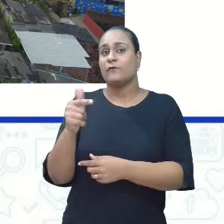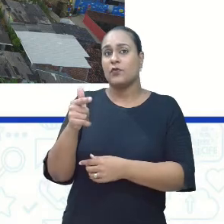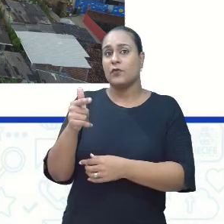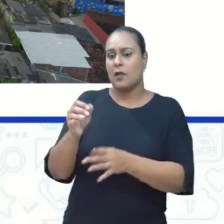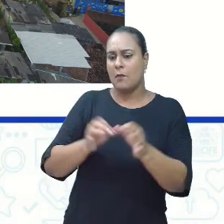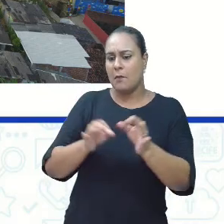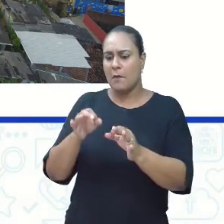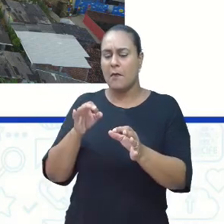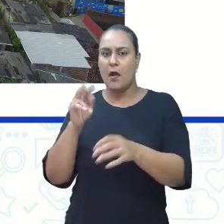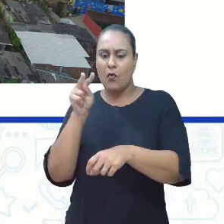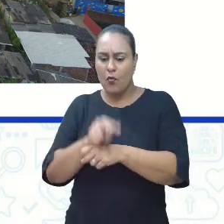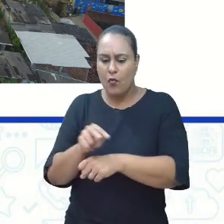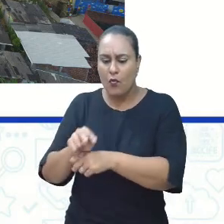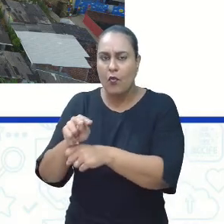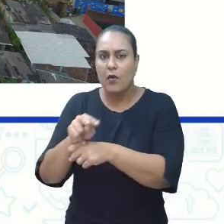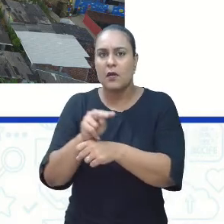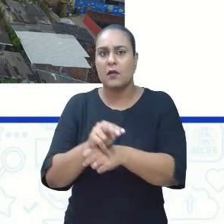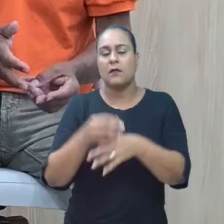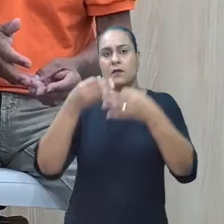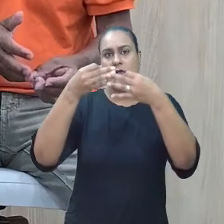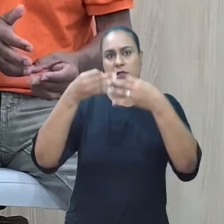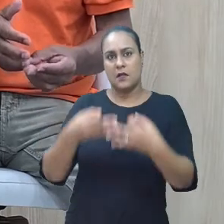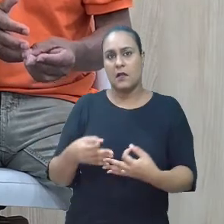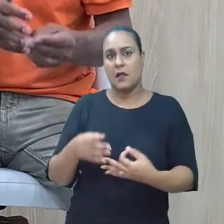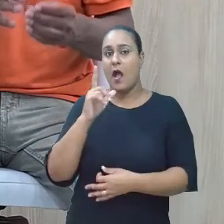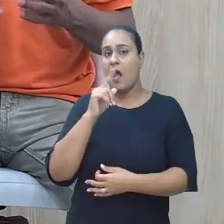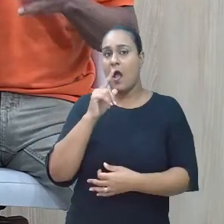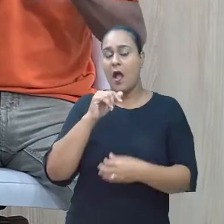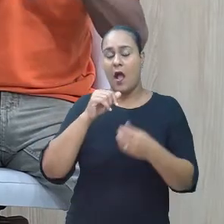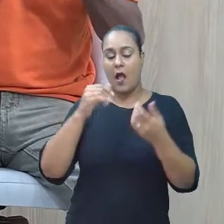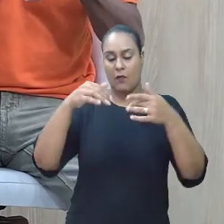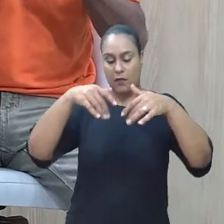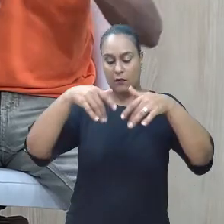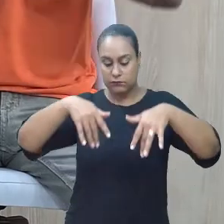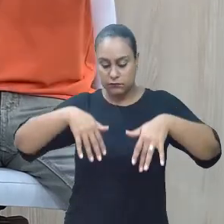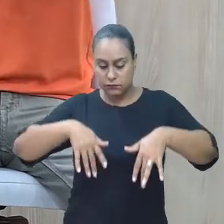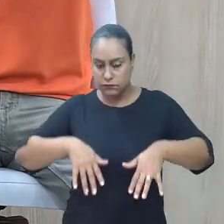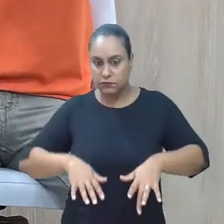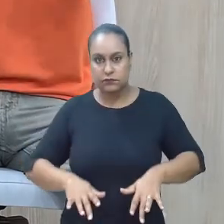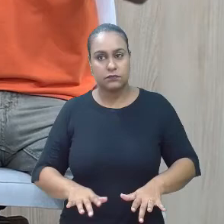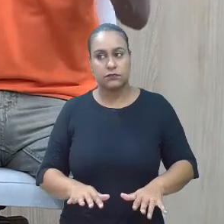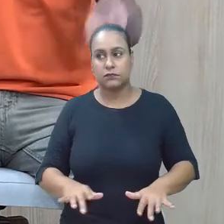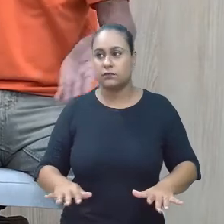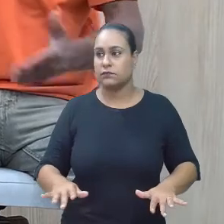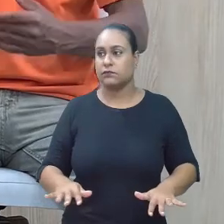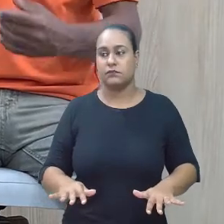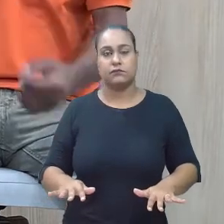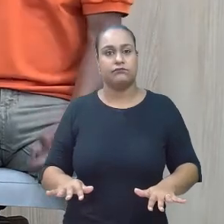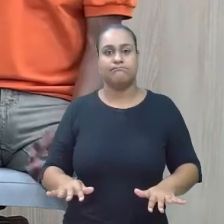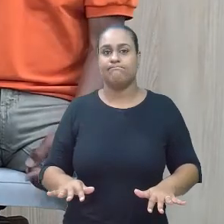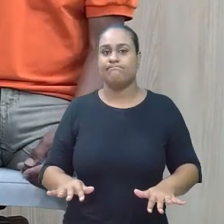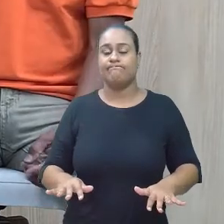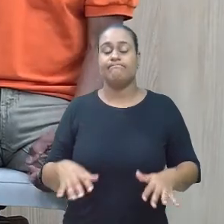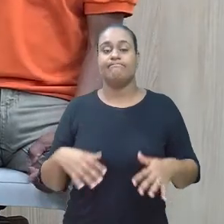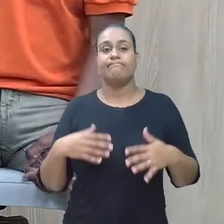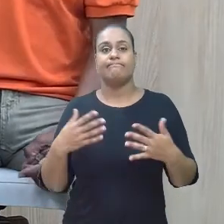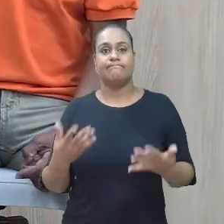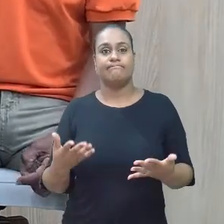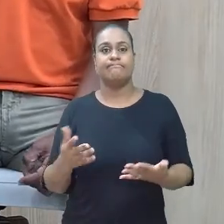correta, as águas não estão indo lá mais para os lençóis freáticos, aí todo um contexto, professor, que